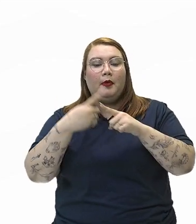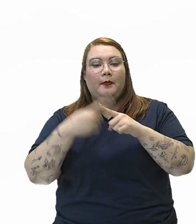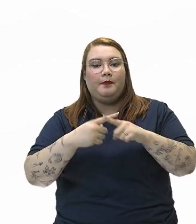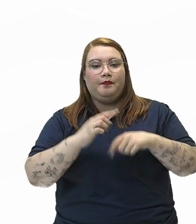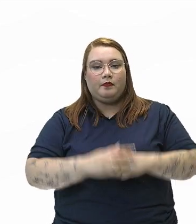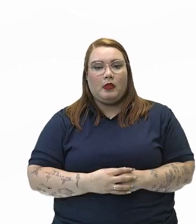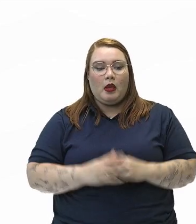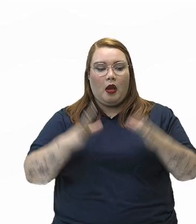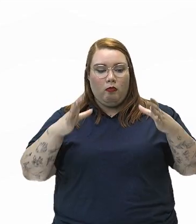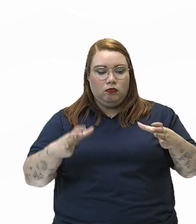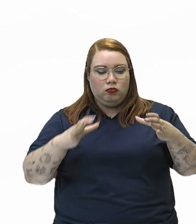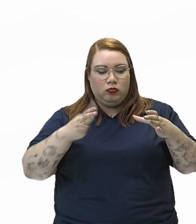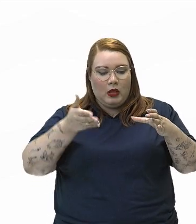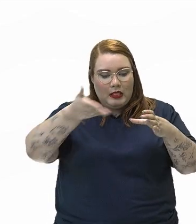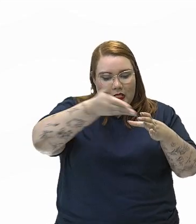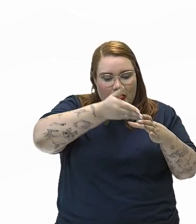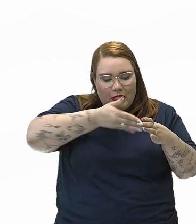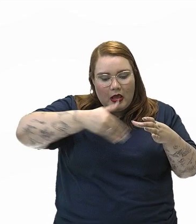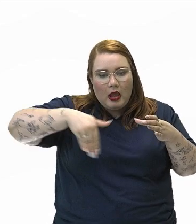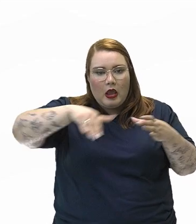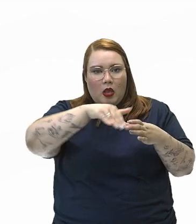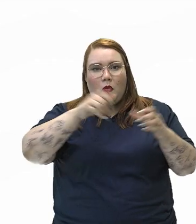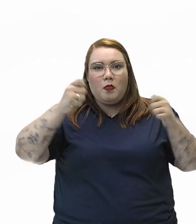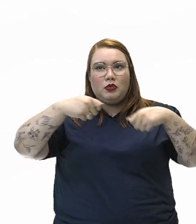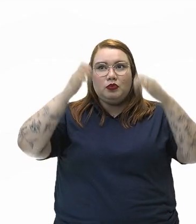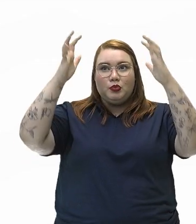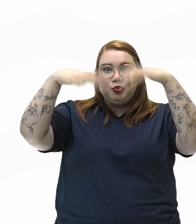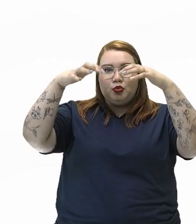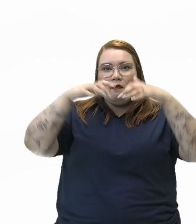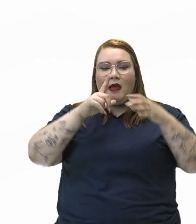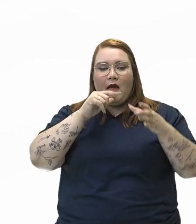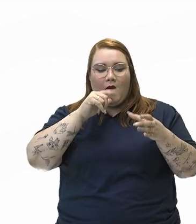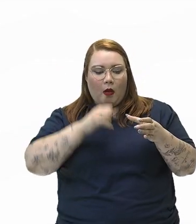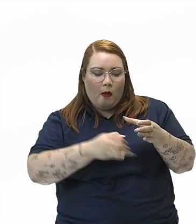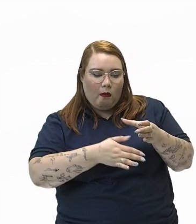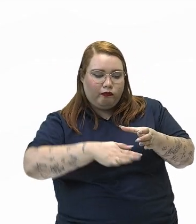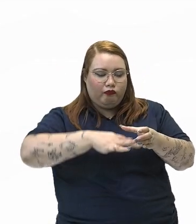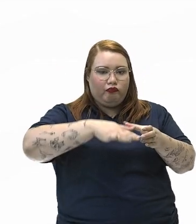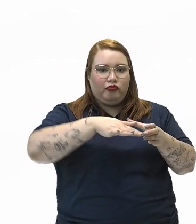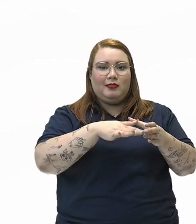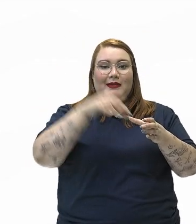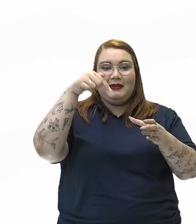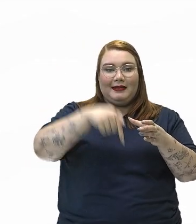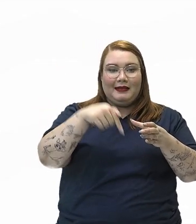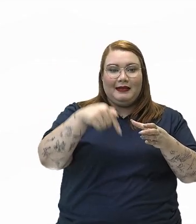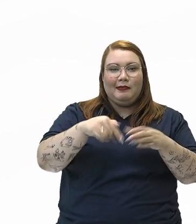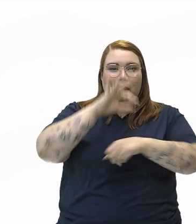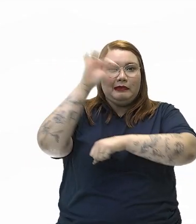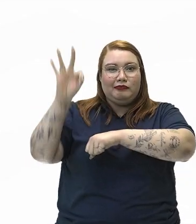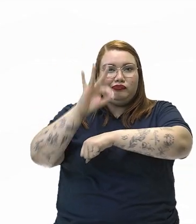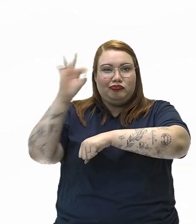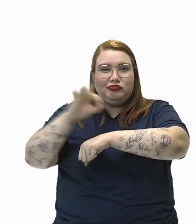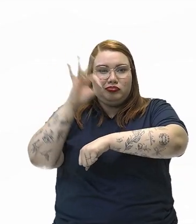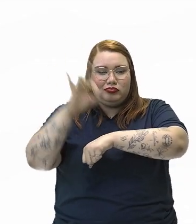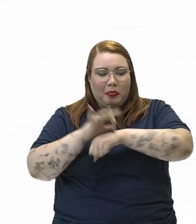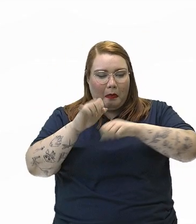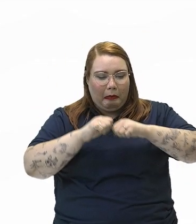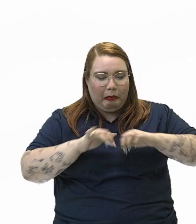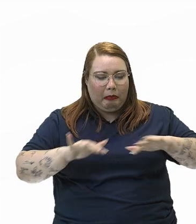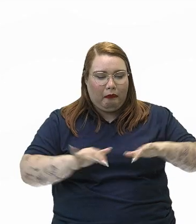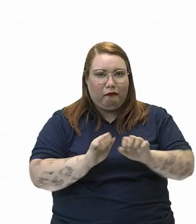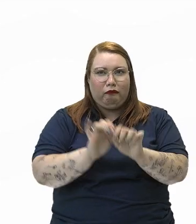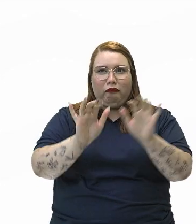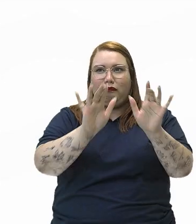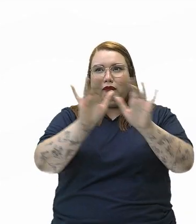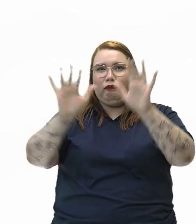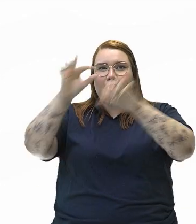Os pneus eles trazem um problema enorme, onde eles acumulam água da chuva, virando criadouros de mosquito da dengue,